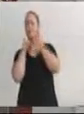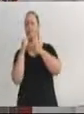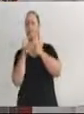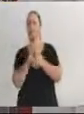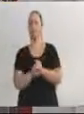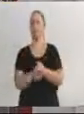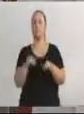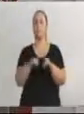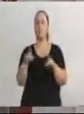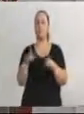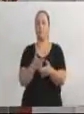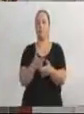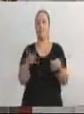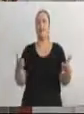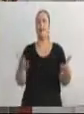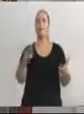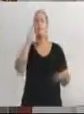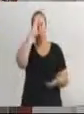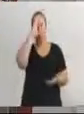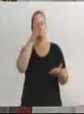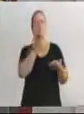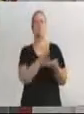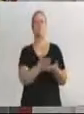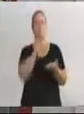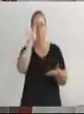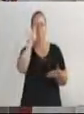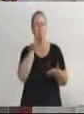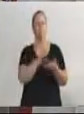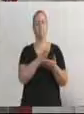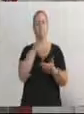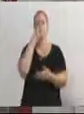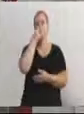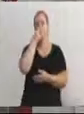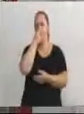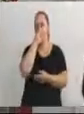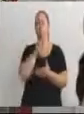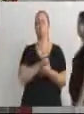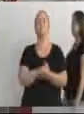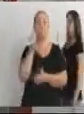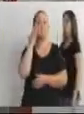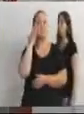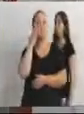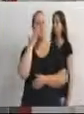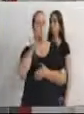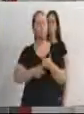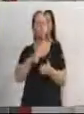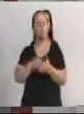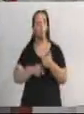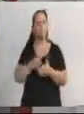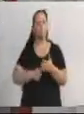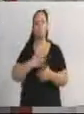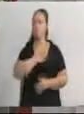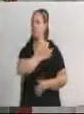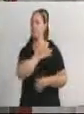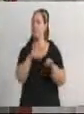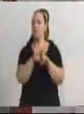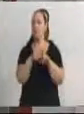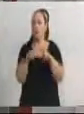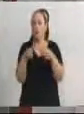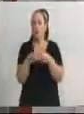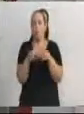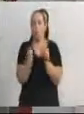a grande maioria acredita o vereador beck ele sabe da dedicação do empenho do prefeito napoleão de seu secretariado do